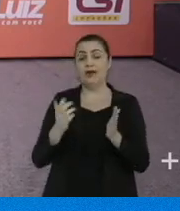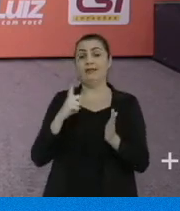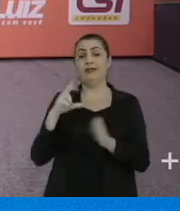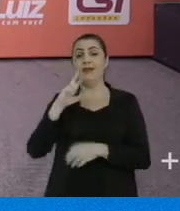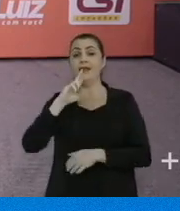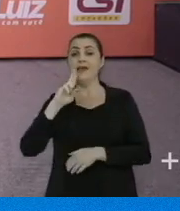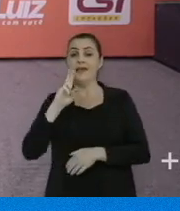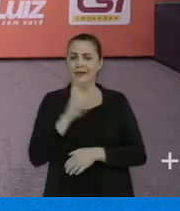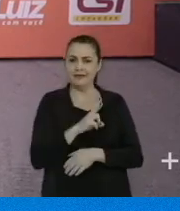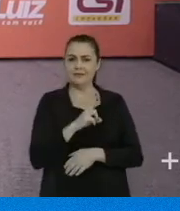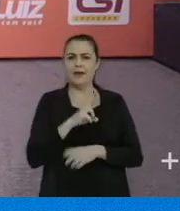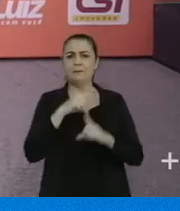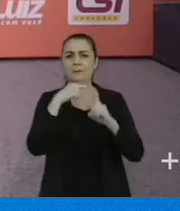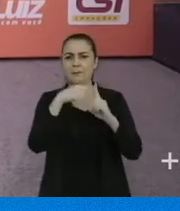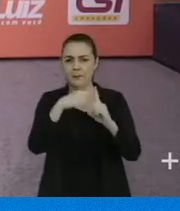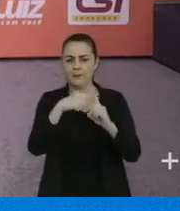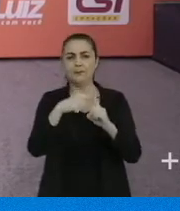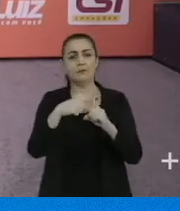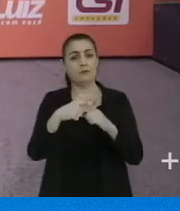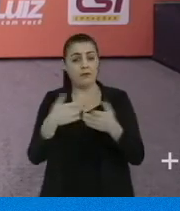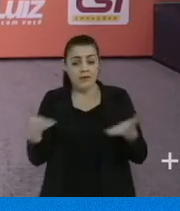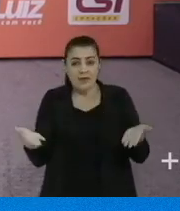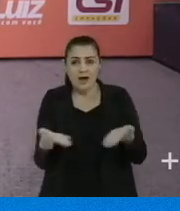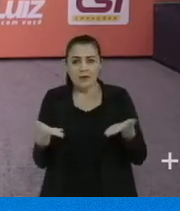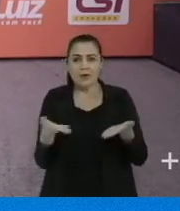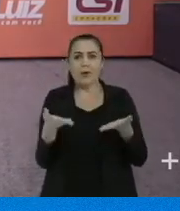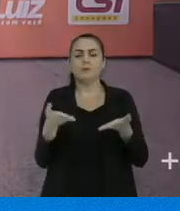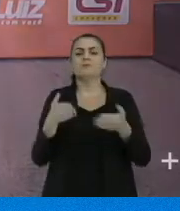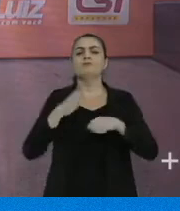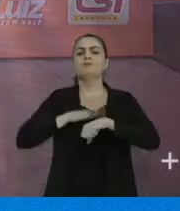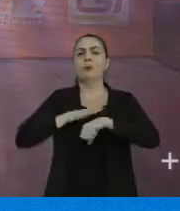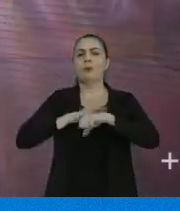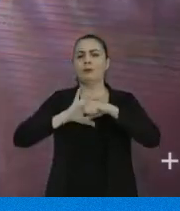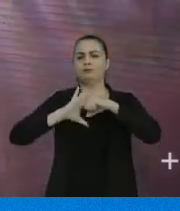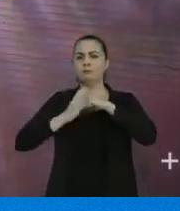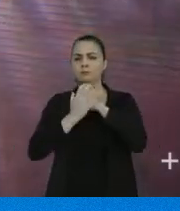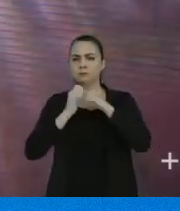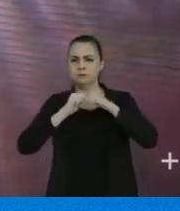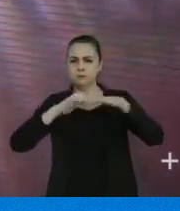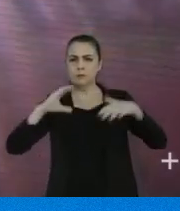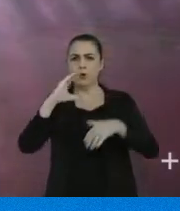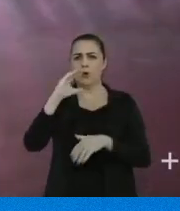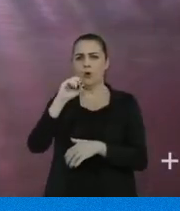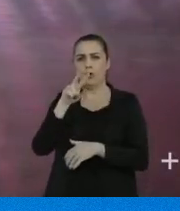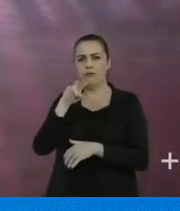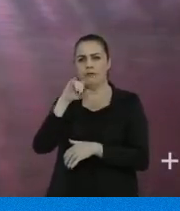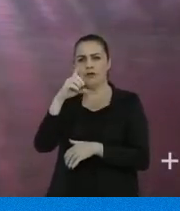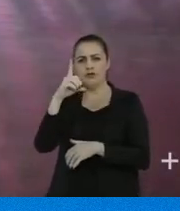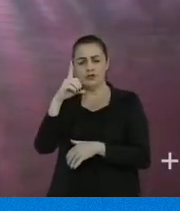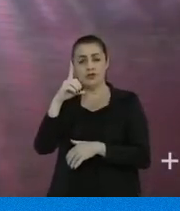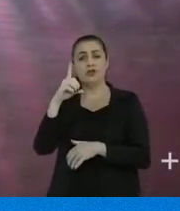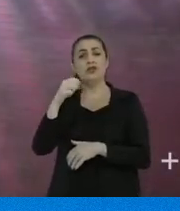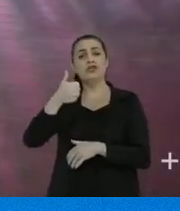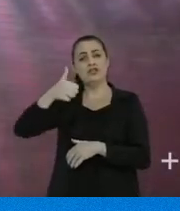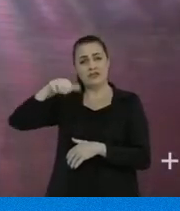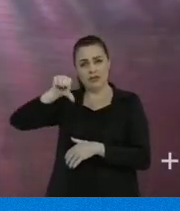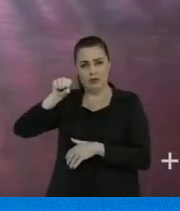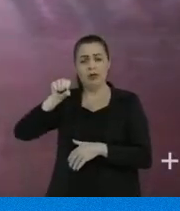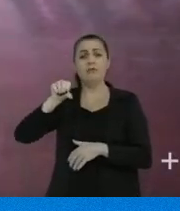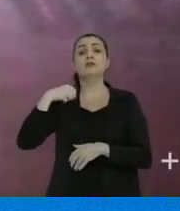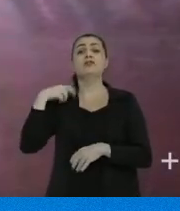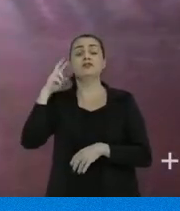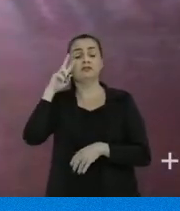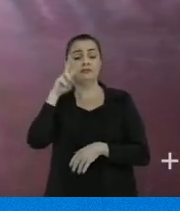aqui, nesse momento atual da pandemia de Covid-19, a gente viu os pacientes que mais